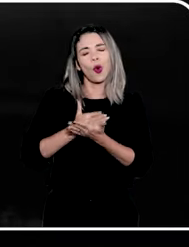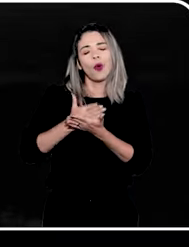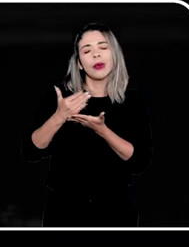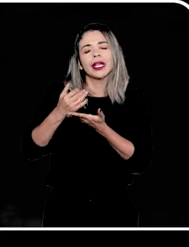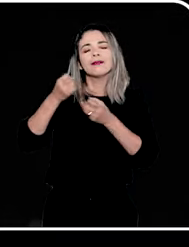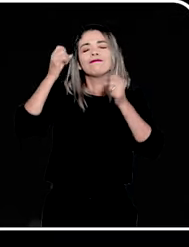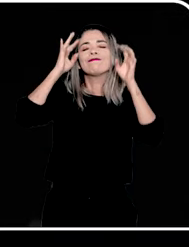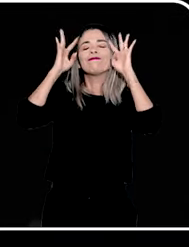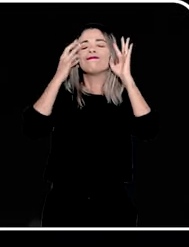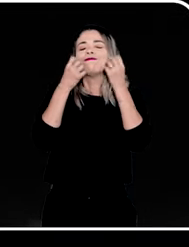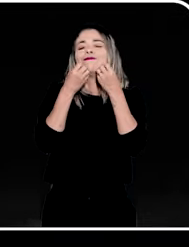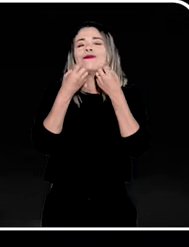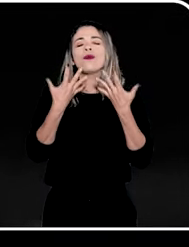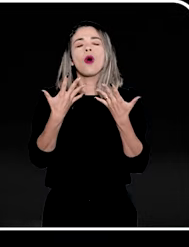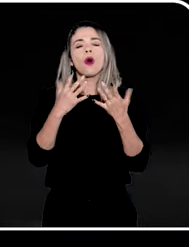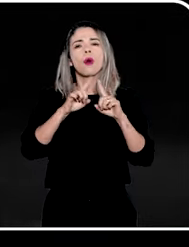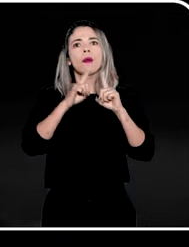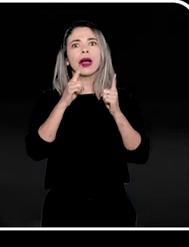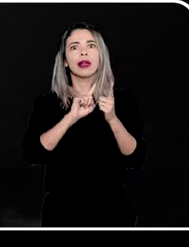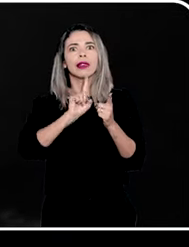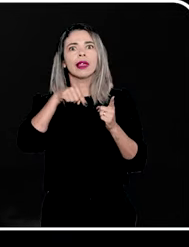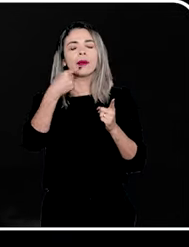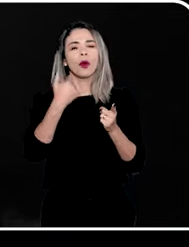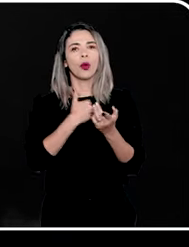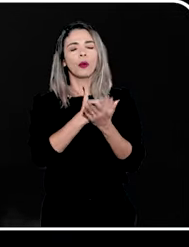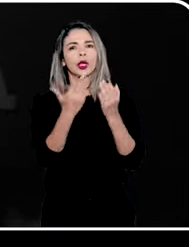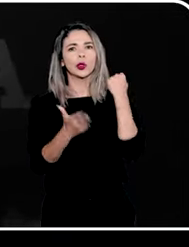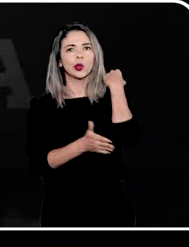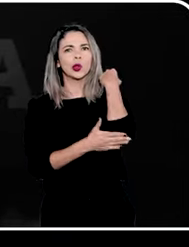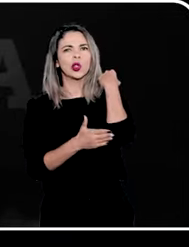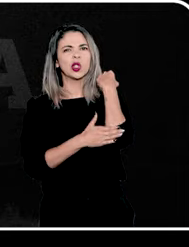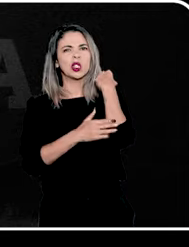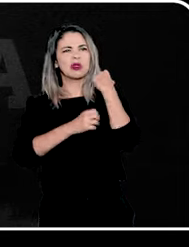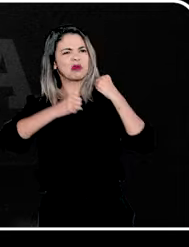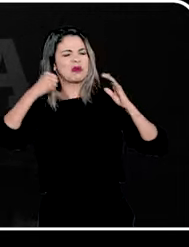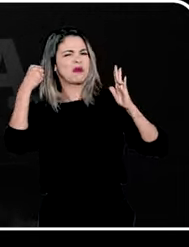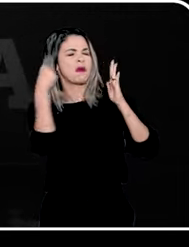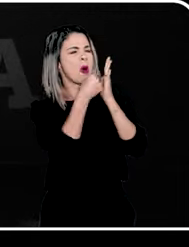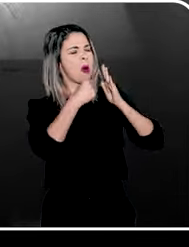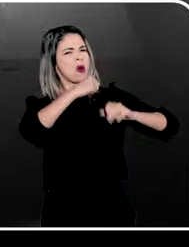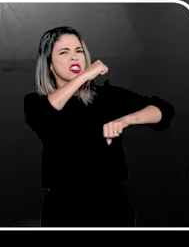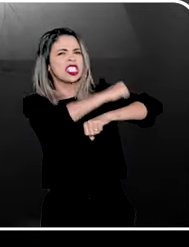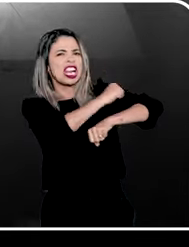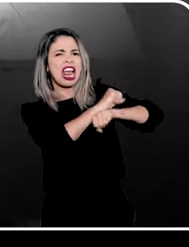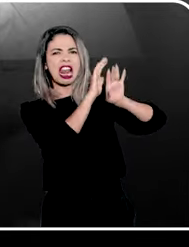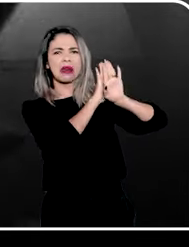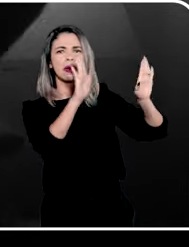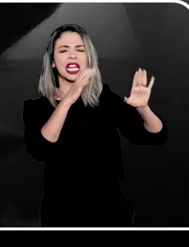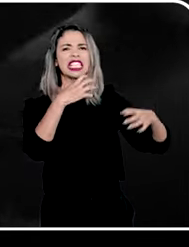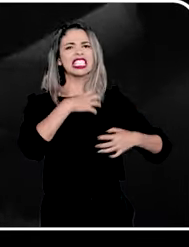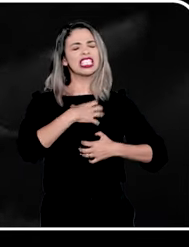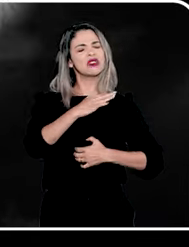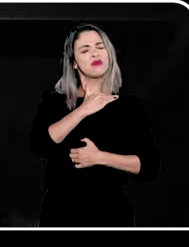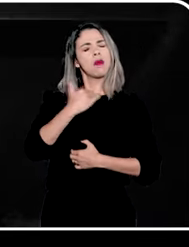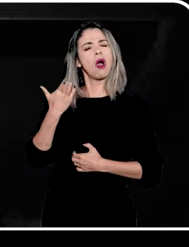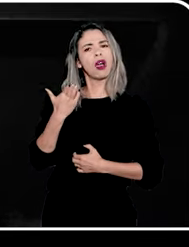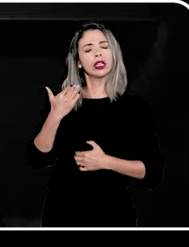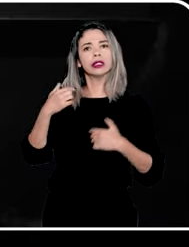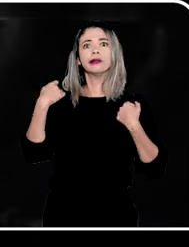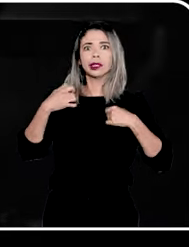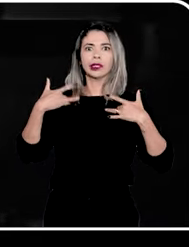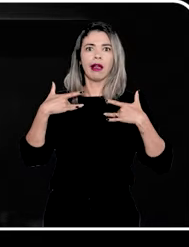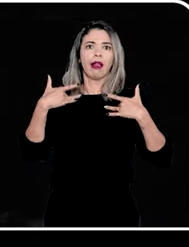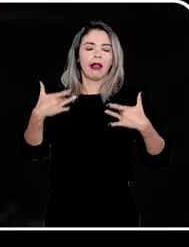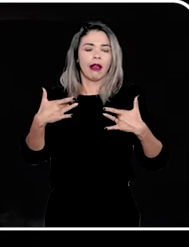no início era tudo quanto de fadas começaram com as crises de C jogava na parede na janela a sensação era de morte gente pris